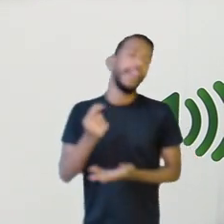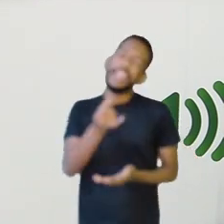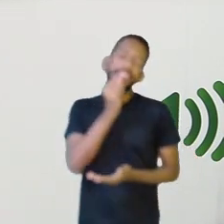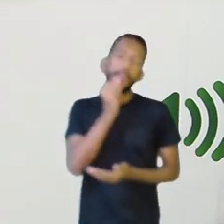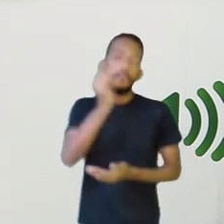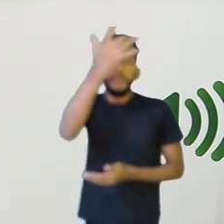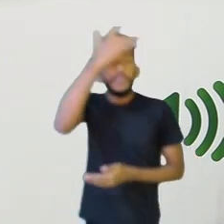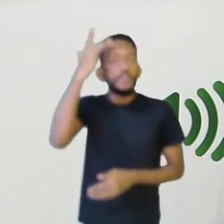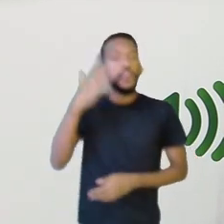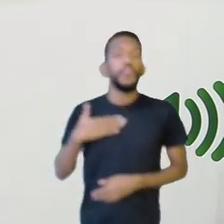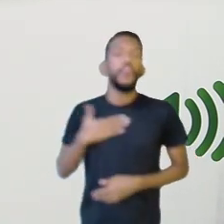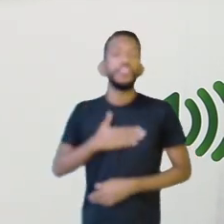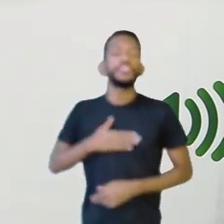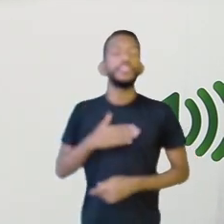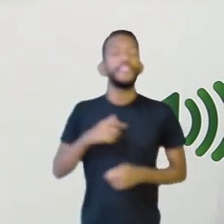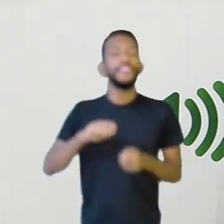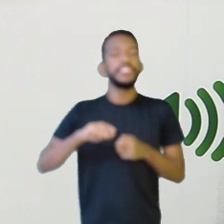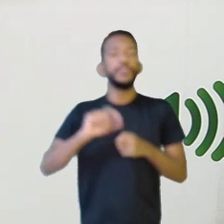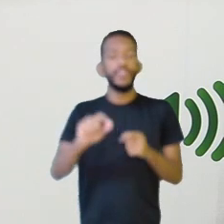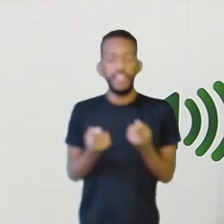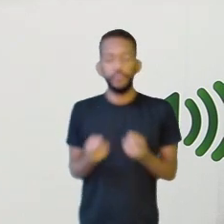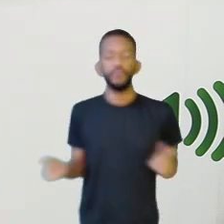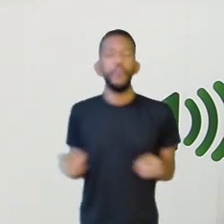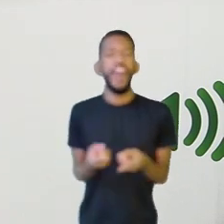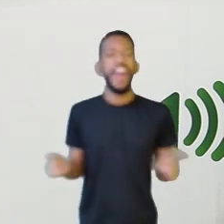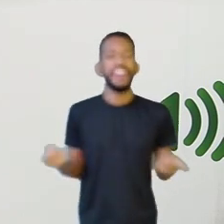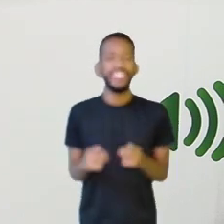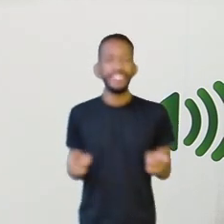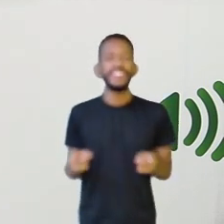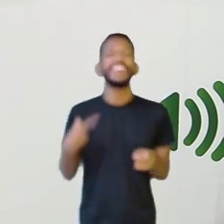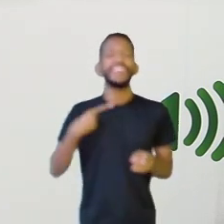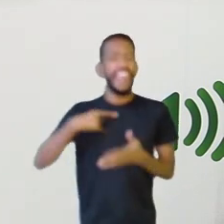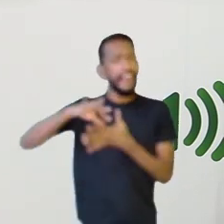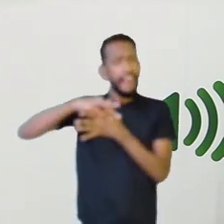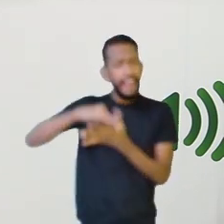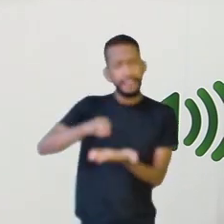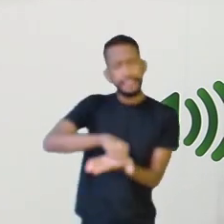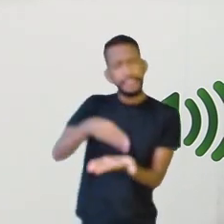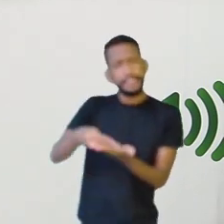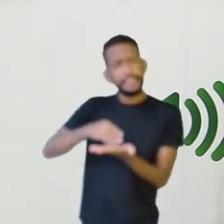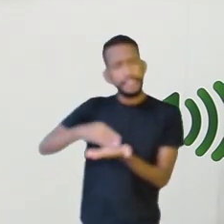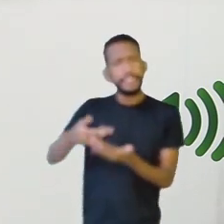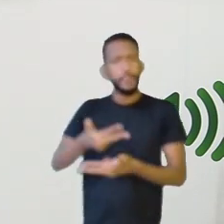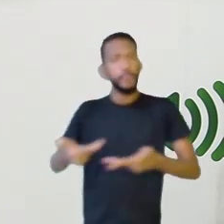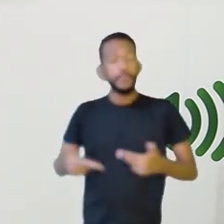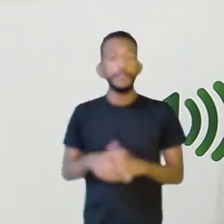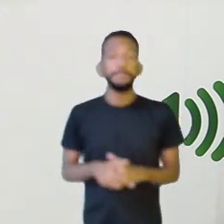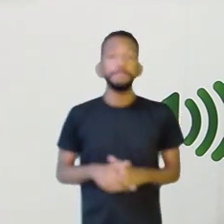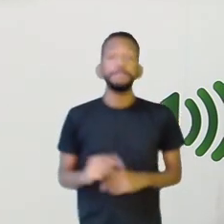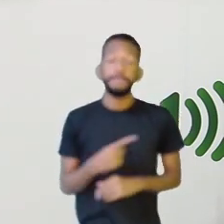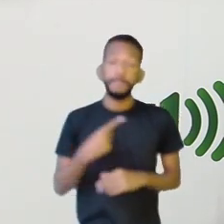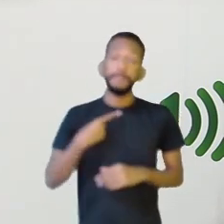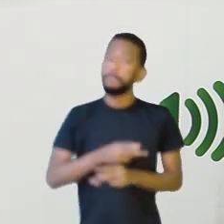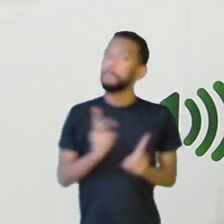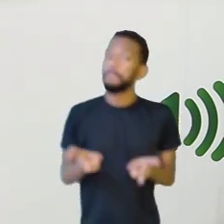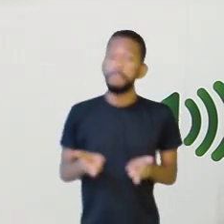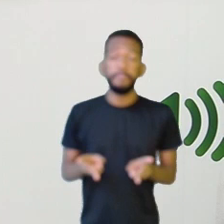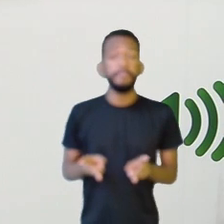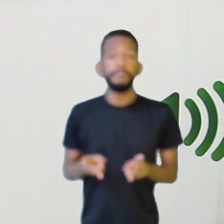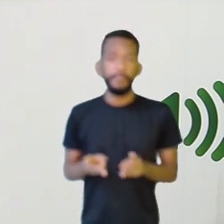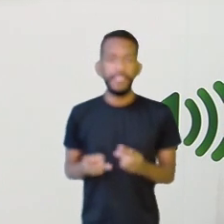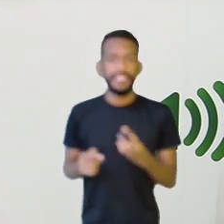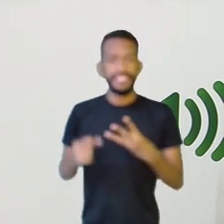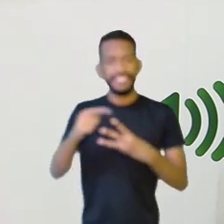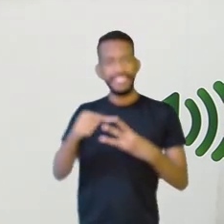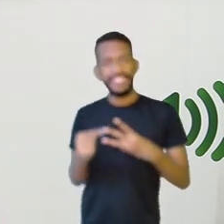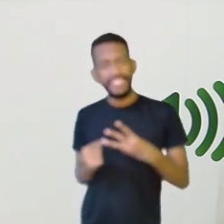né? Um churrasquinho ali e tal. Aí nós temos nessa imagem aí um churrasco e eu tenho os três elementos